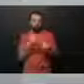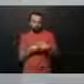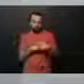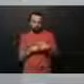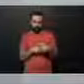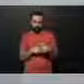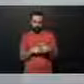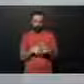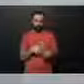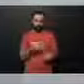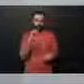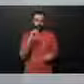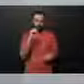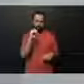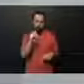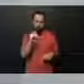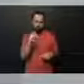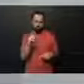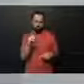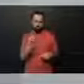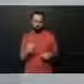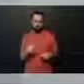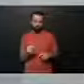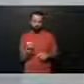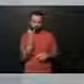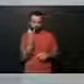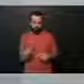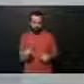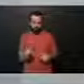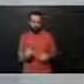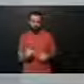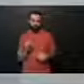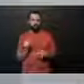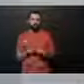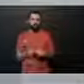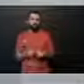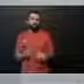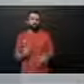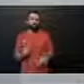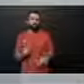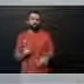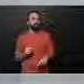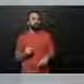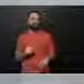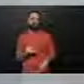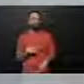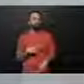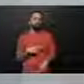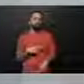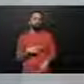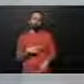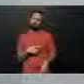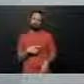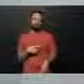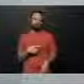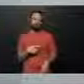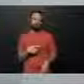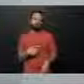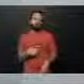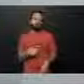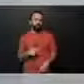Mais nenhum grupinho de 10. Por que mesmo? Porque não temos a dezena no